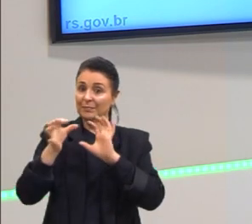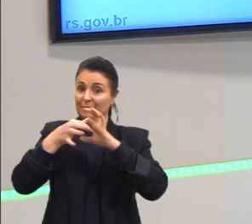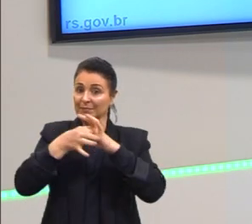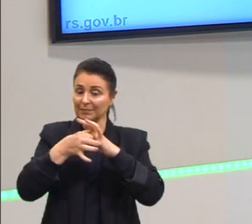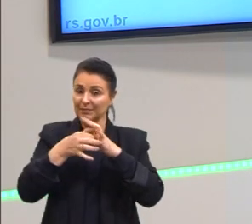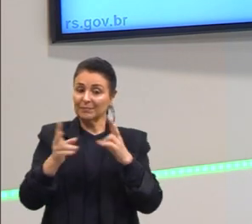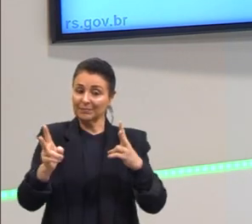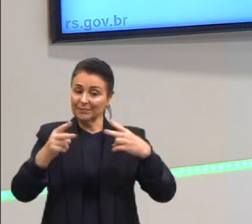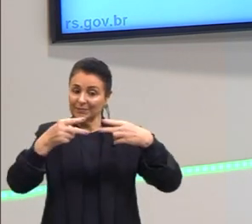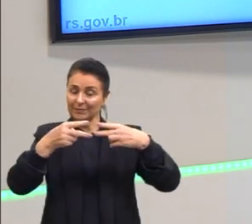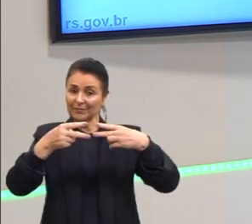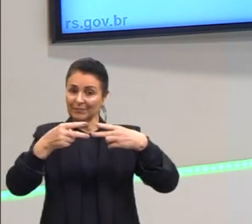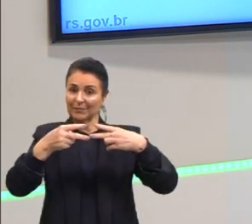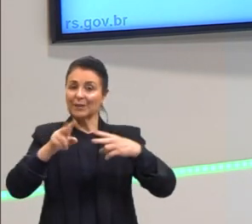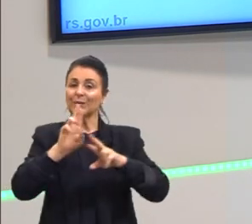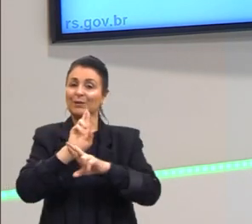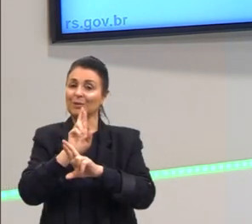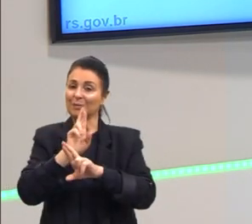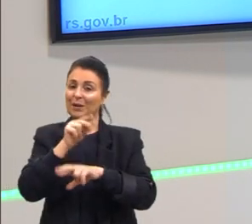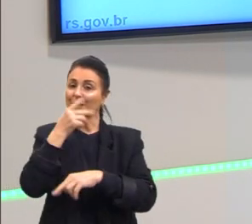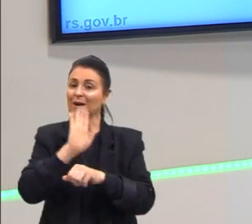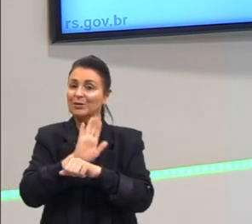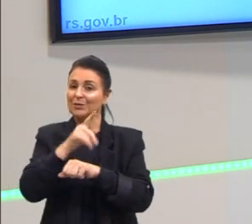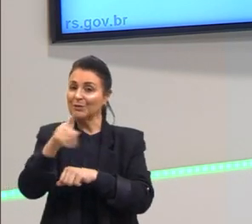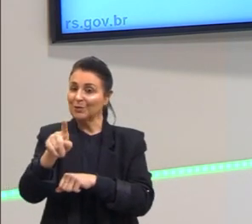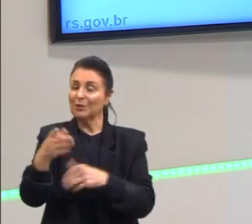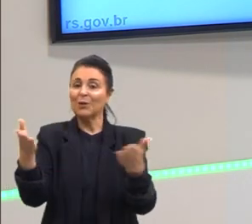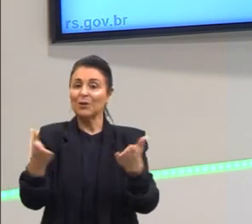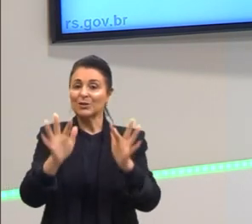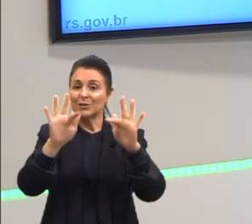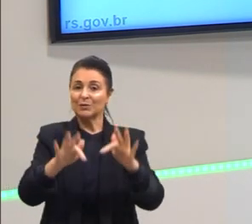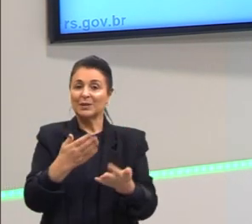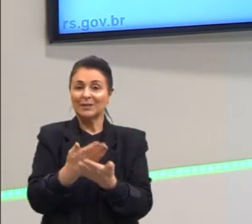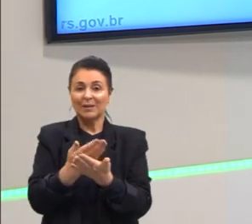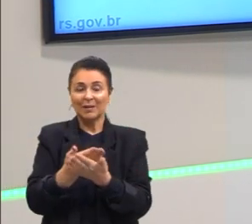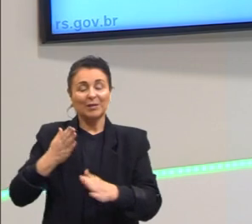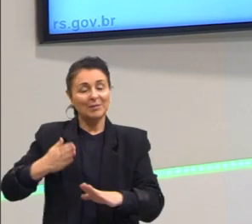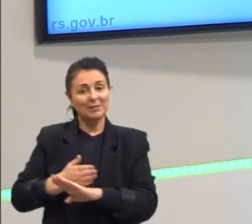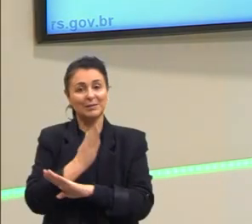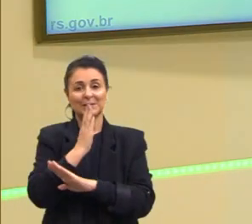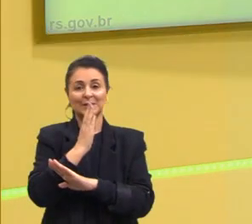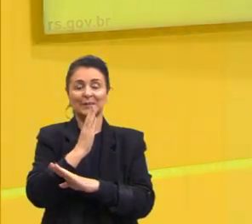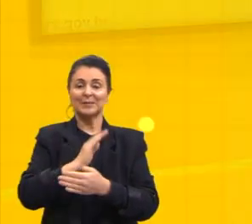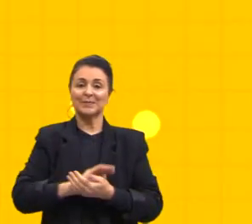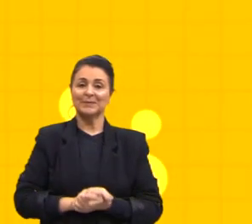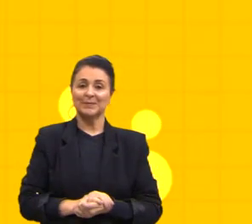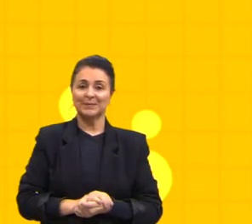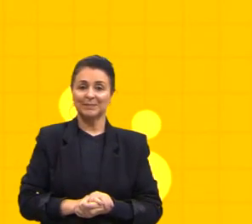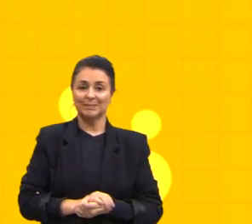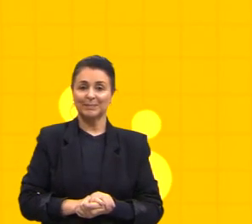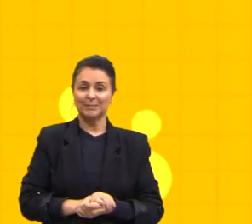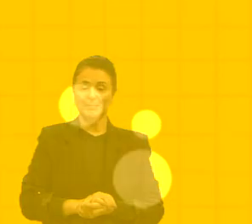e eu espero que tenha ajudado vocês por hoje era isso partiu passar o